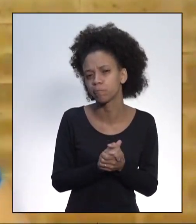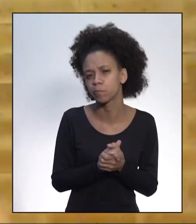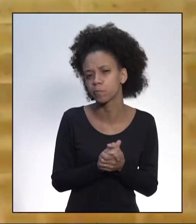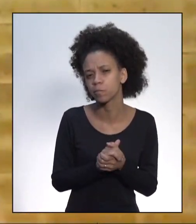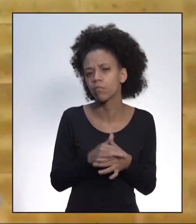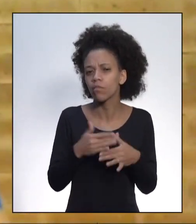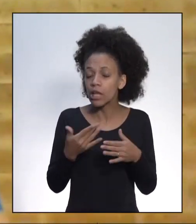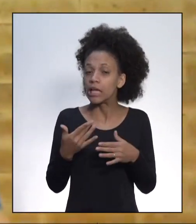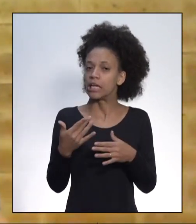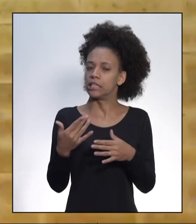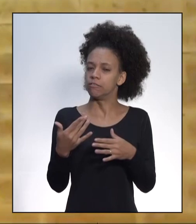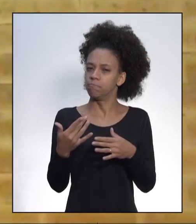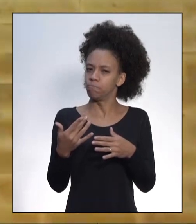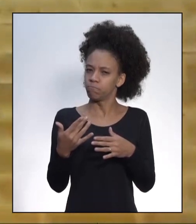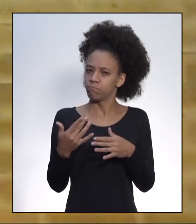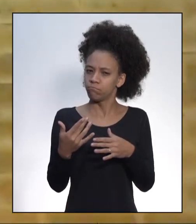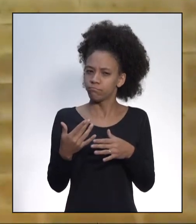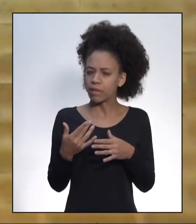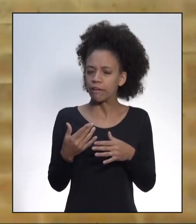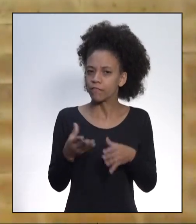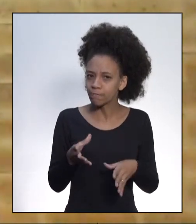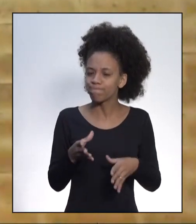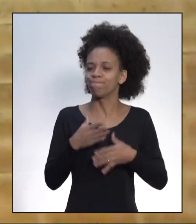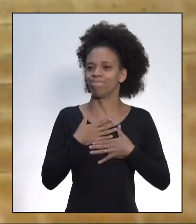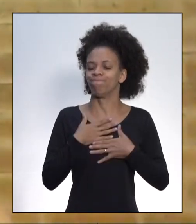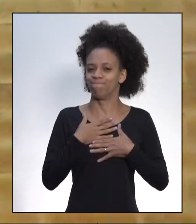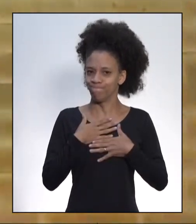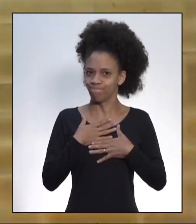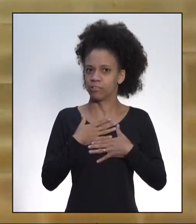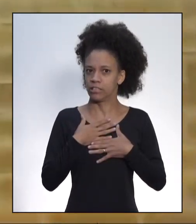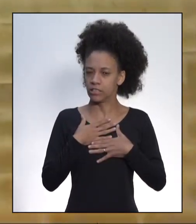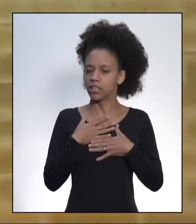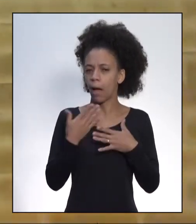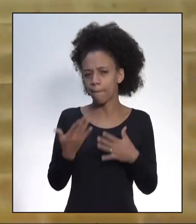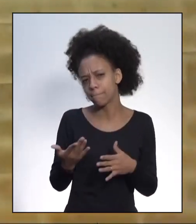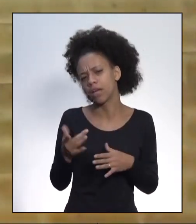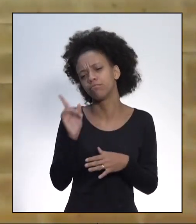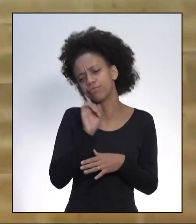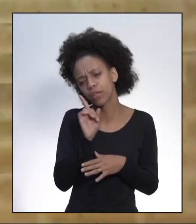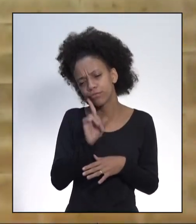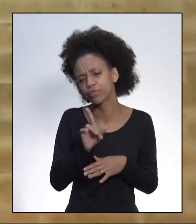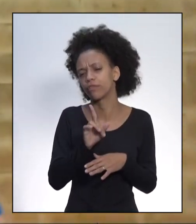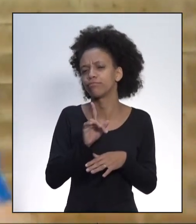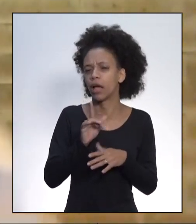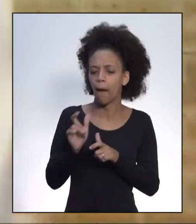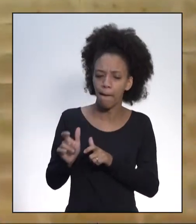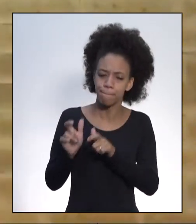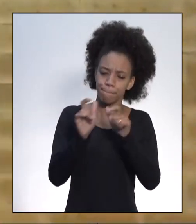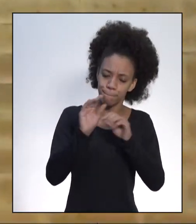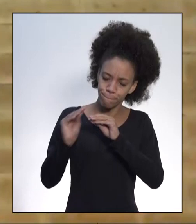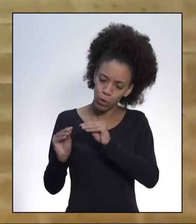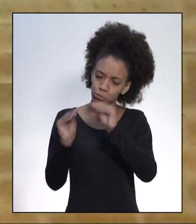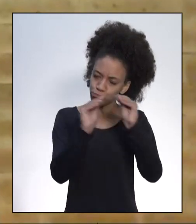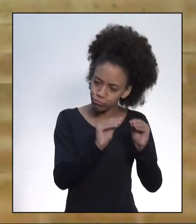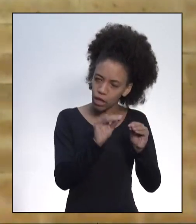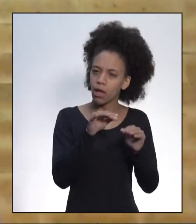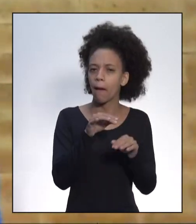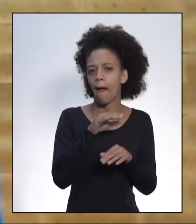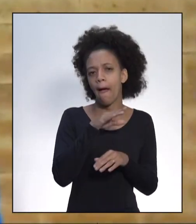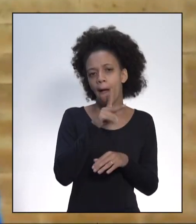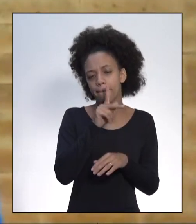Enfim, então isso tudo foi bem marcante na minha vida, né? Enfim, aí nos Estados Unidos acabei me mudando, fui para Nova York, fui para